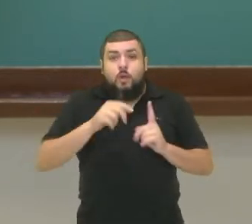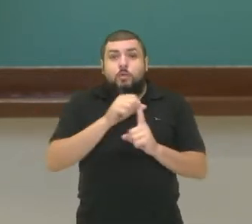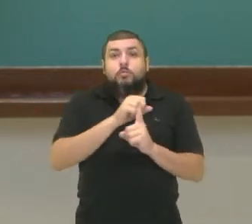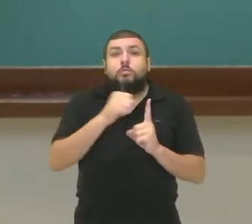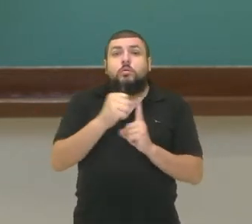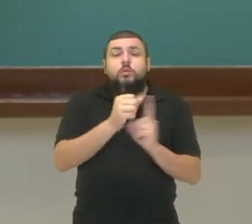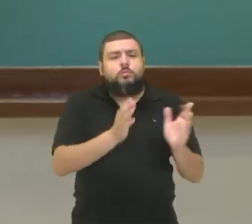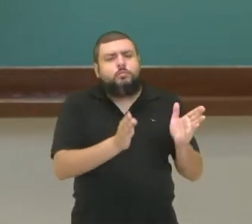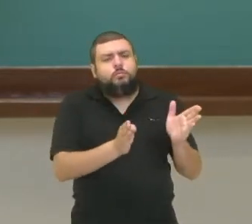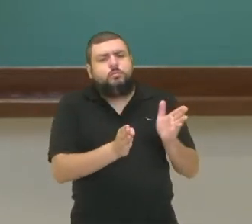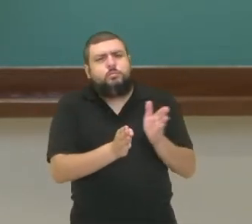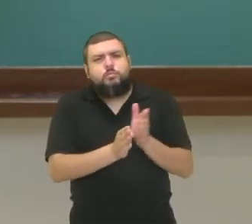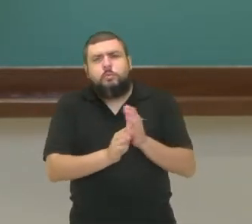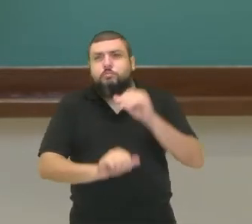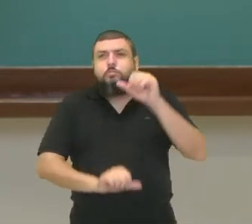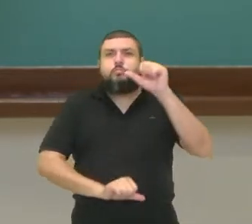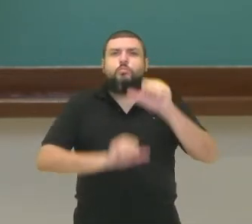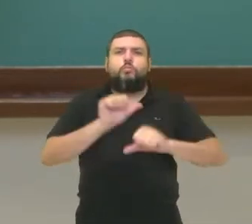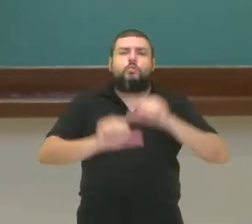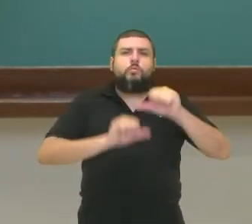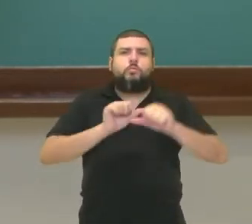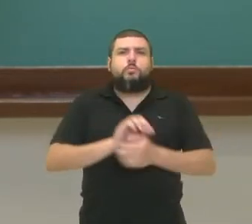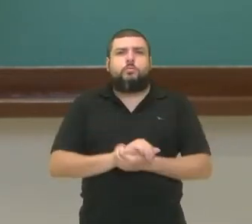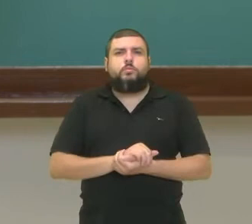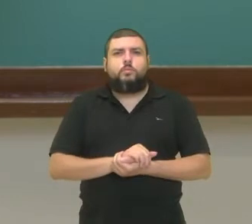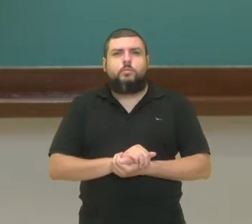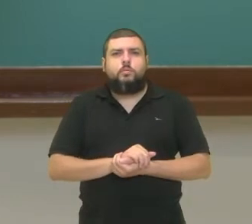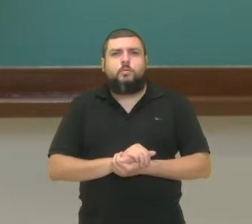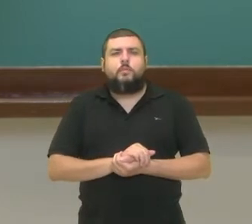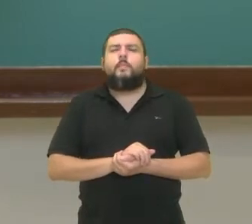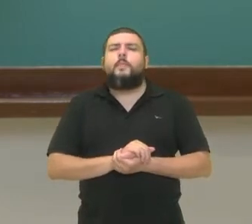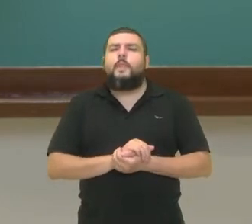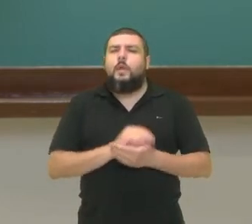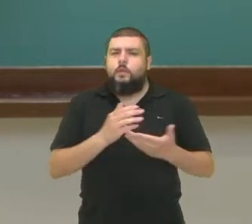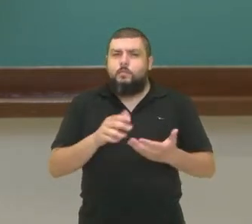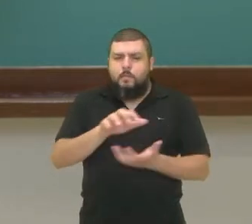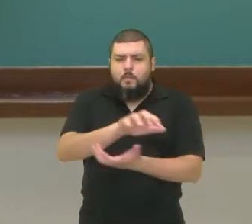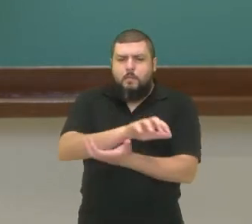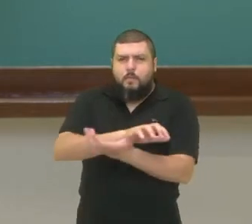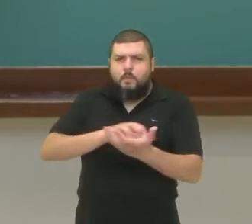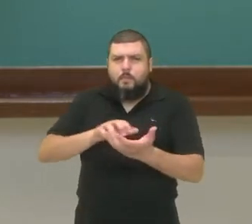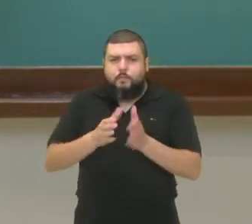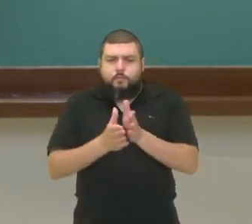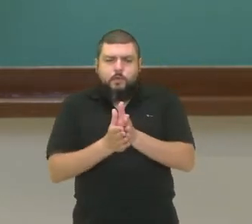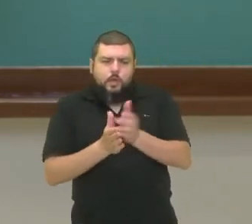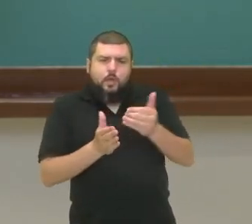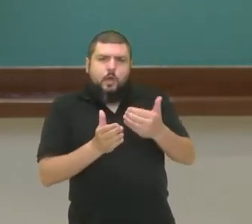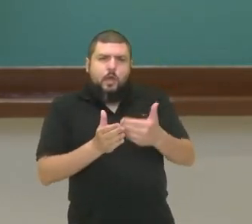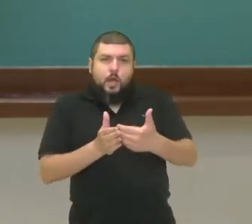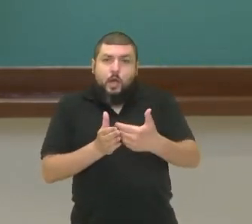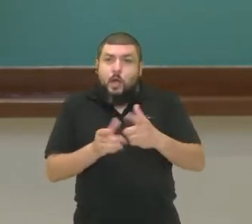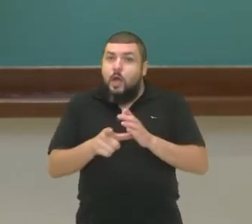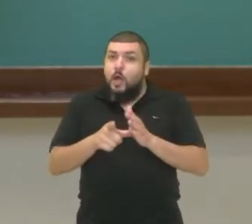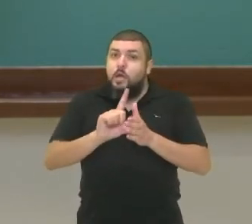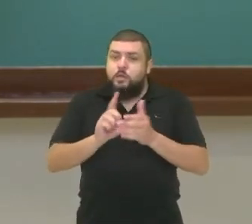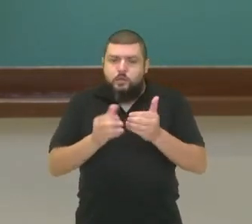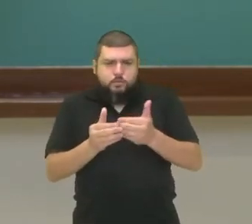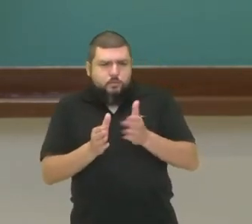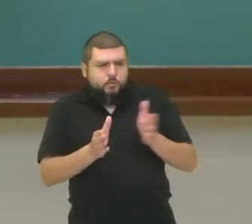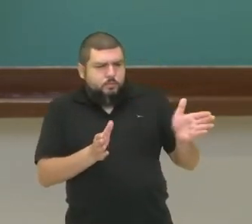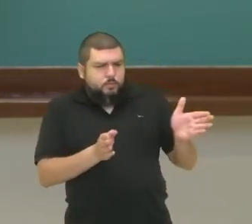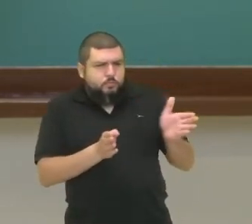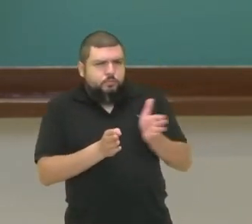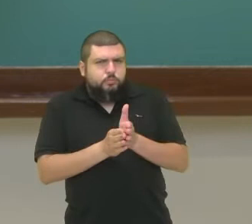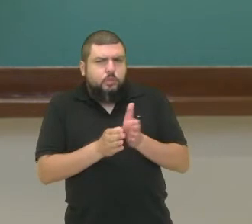vive. Tá? Então você, antes de uma revolução, vivia de determinada maneira, acontece a revolução e